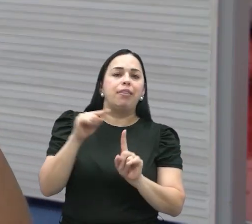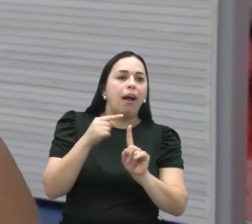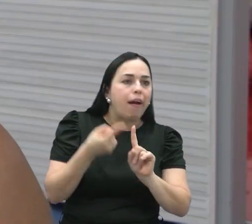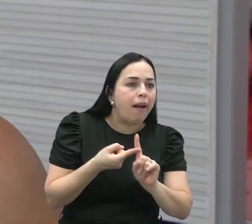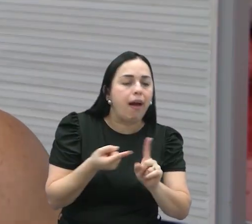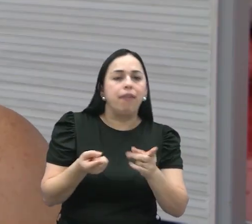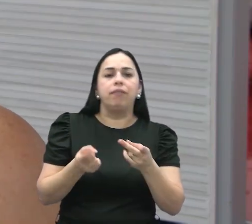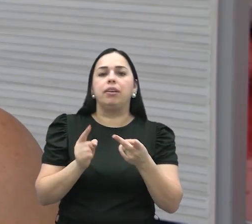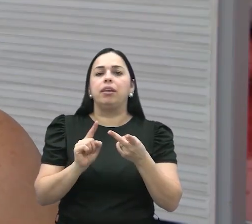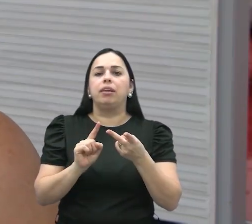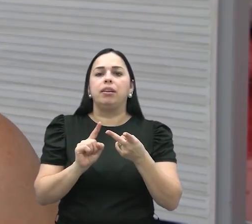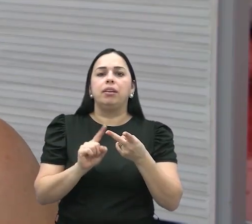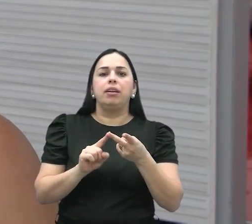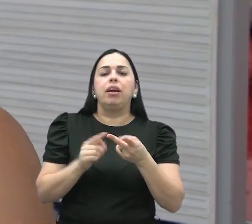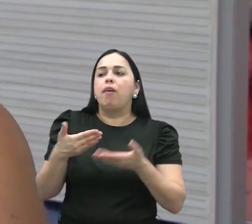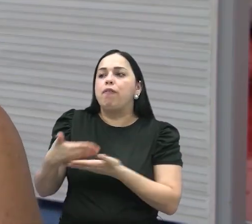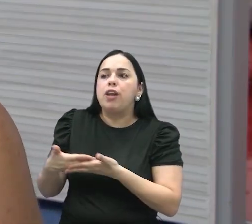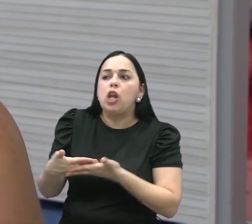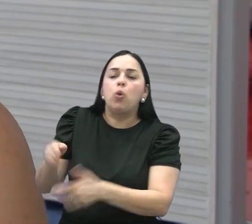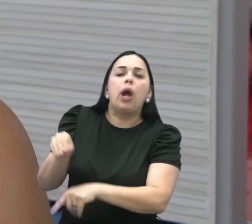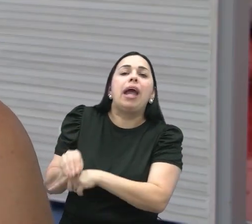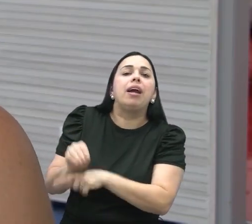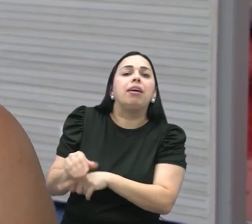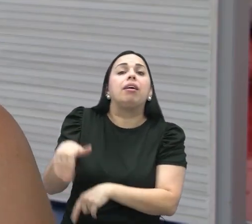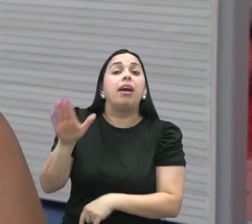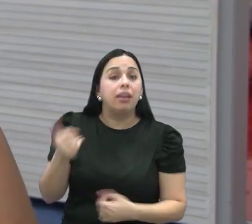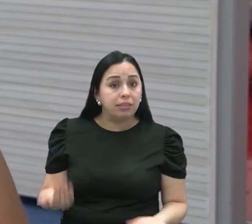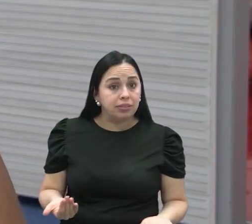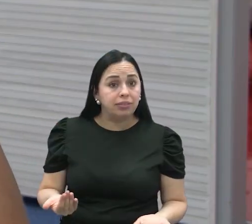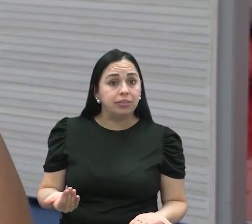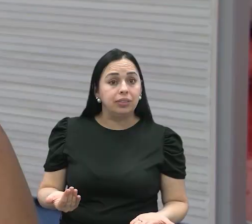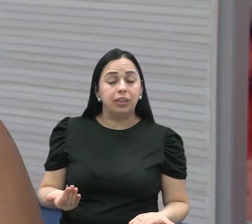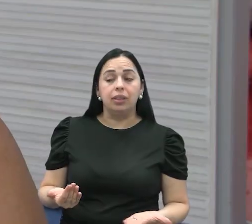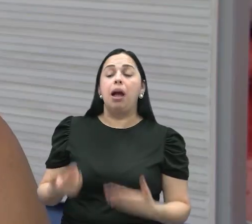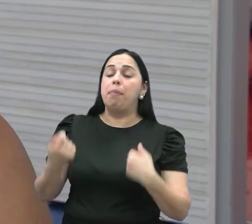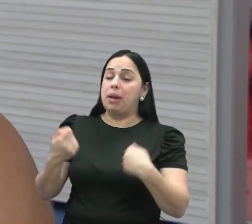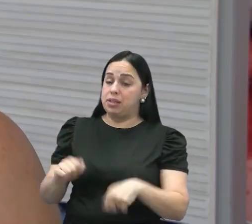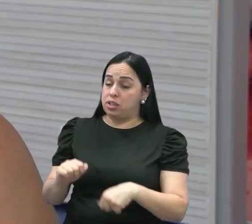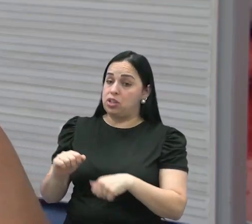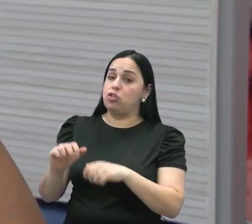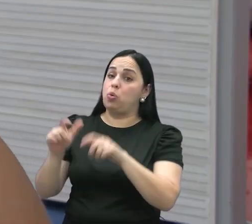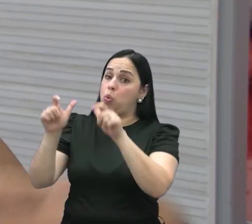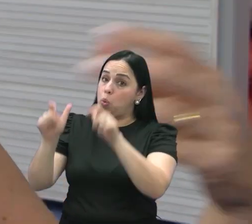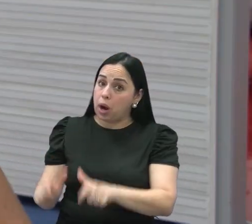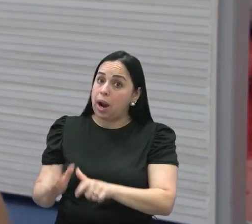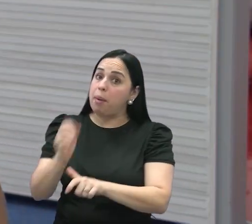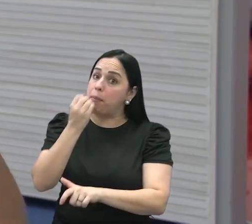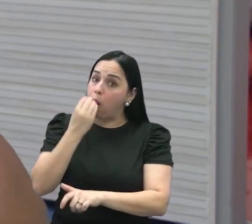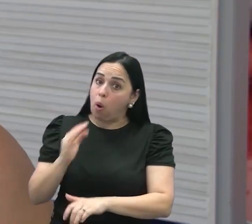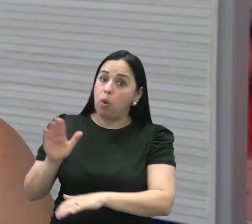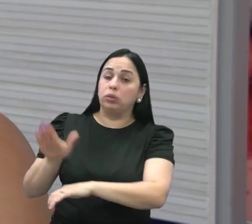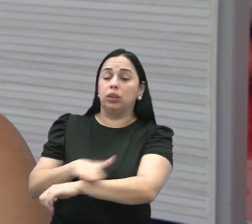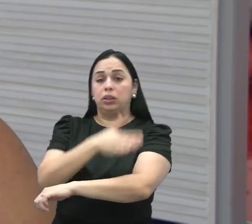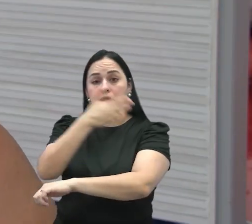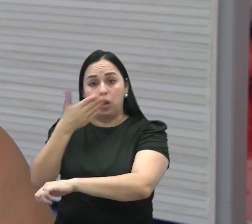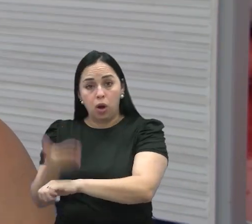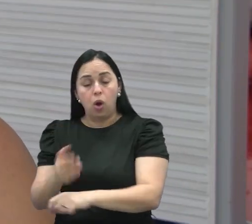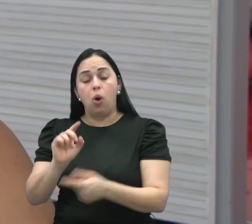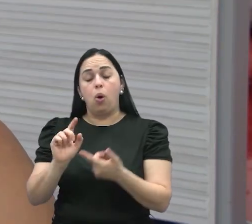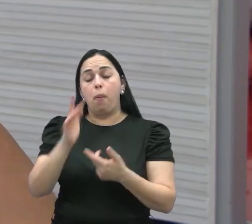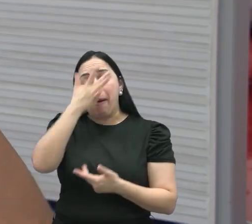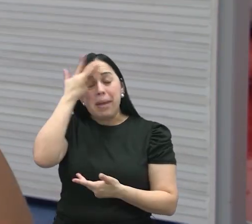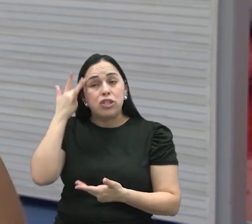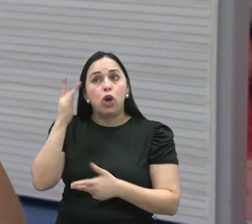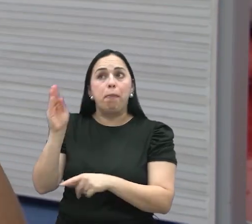pesa, né? E então ela precisa de um amparo, por exemplo, para deixar com segurança seus filhos ou numa creche, numa escola em período integral, ou alguém